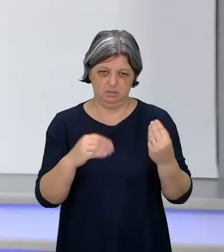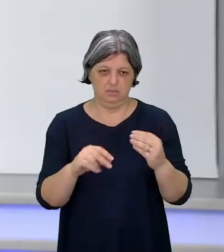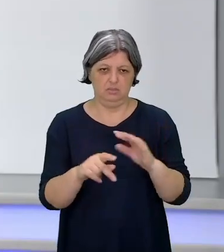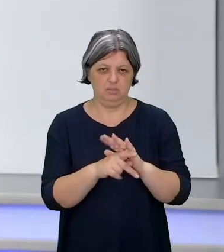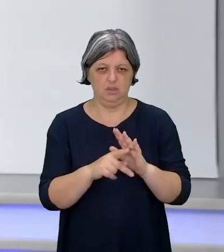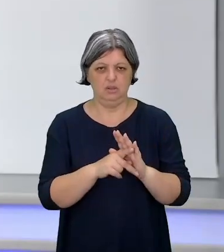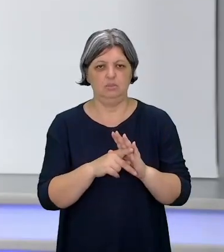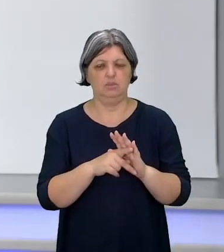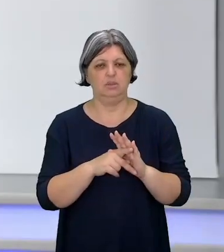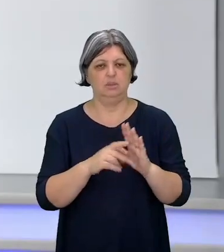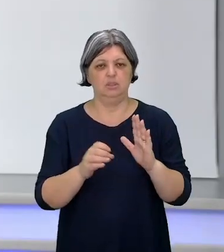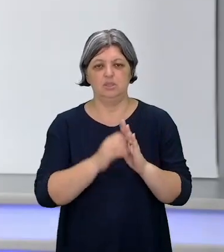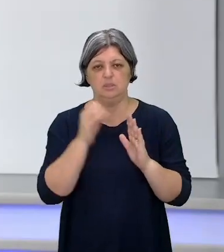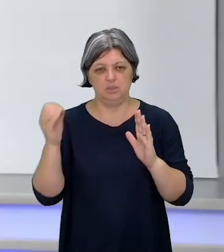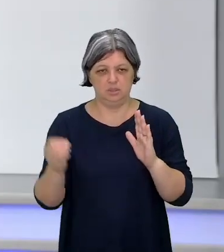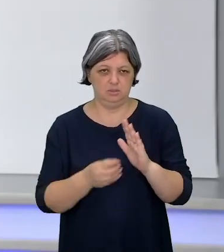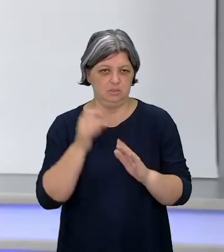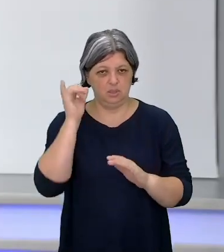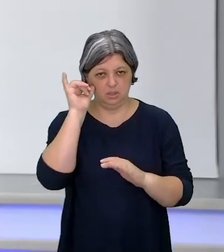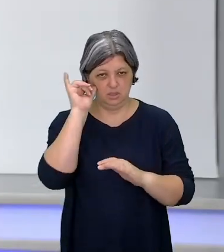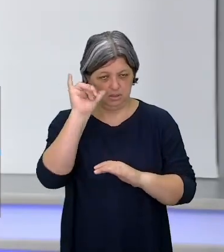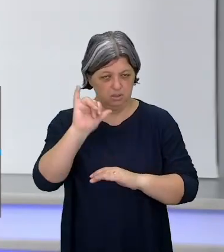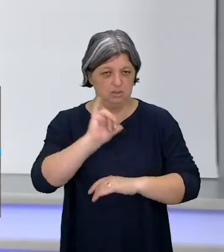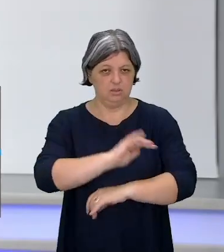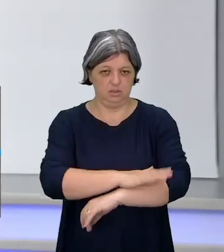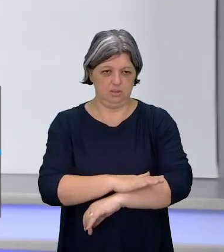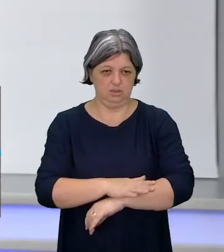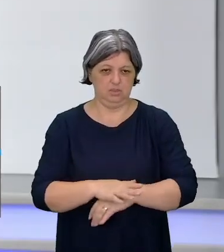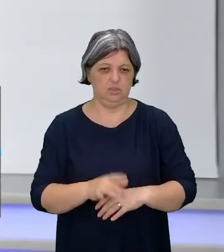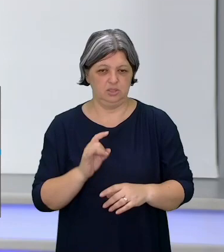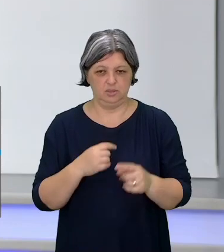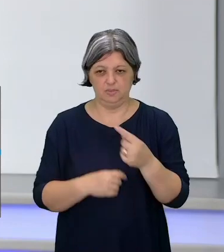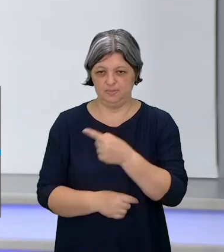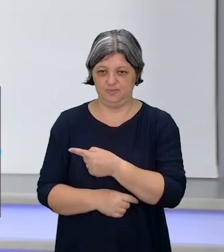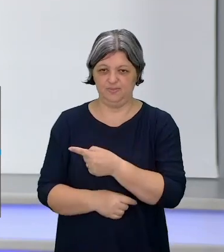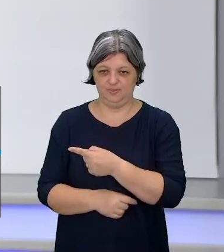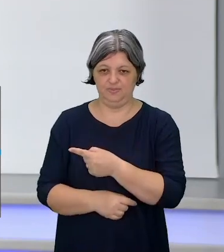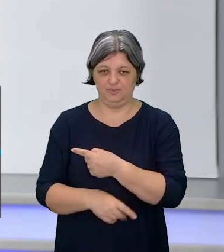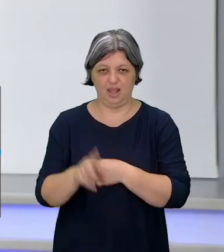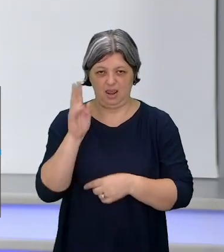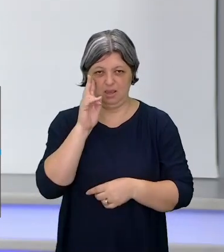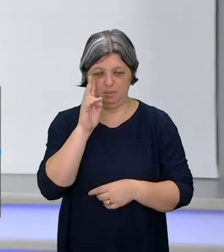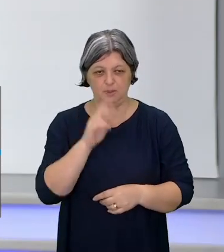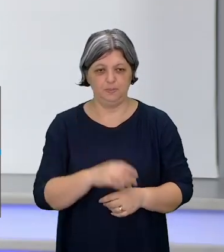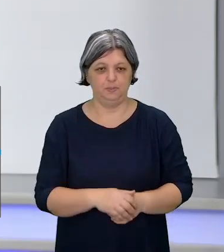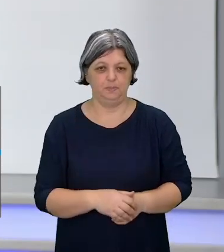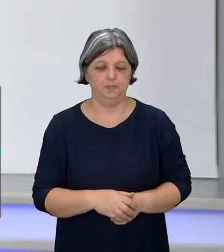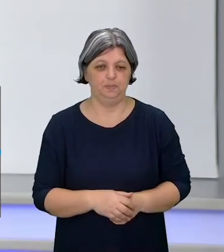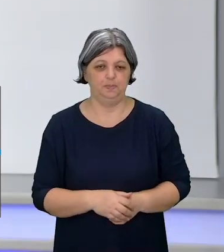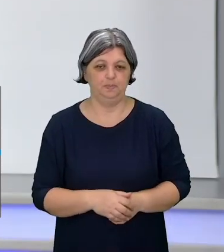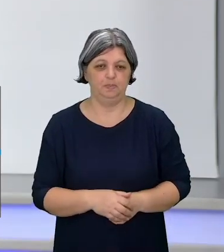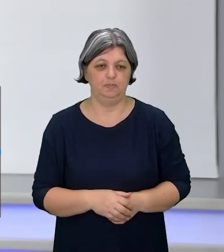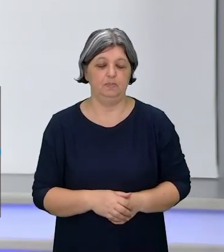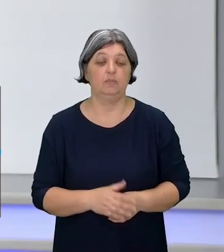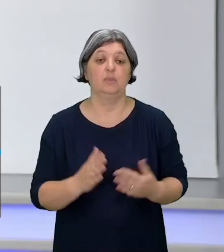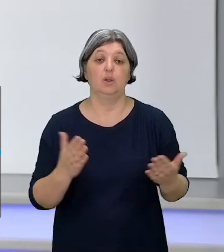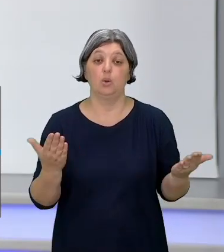CMSP Antirracismo, você acha o canal lá. Fechou? Só para eu não esquecer. Então, hoje, a gente